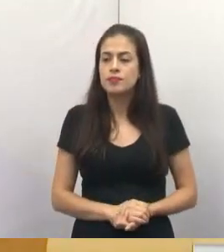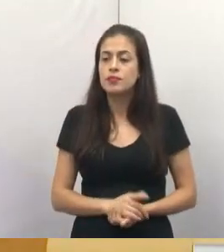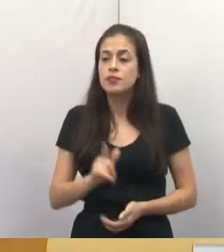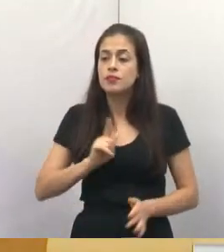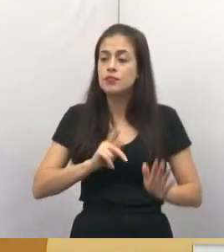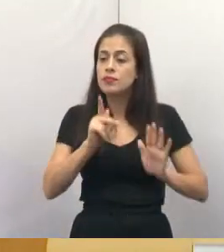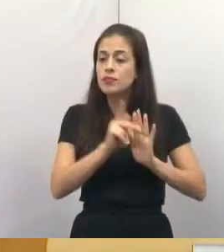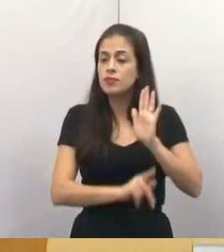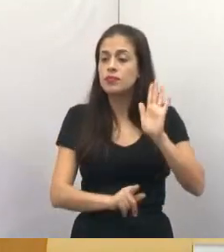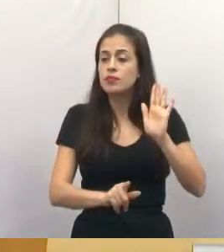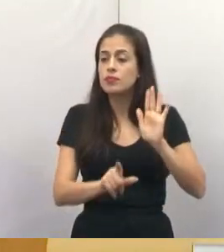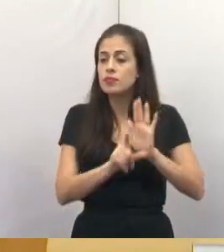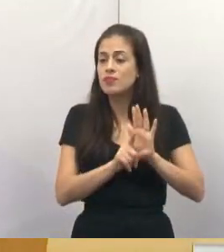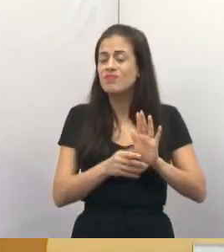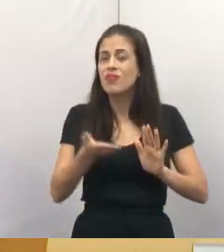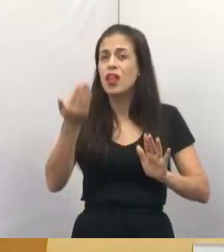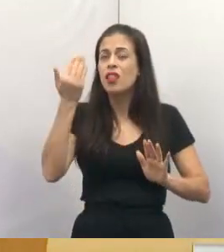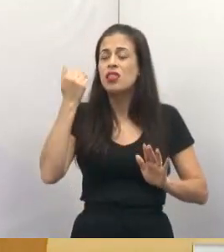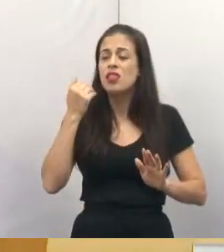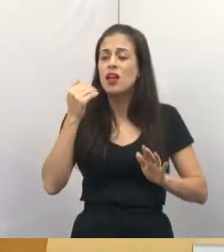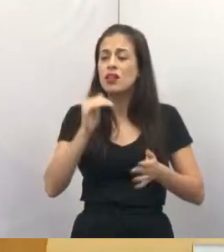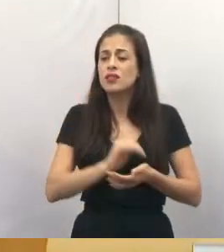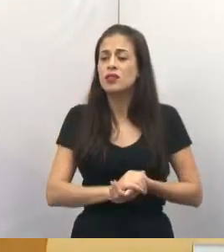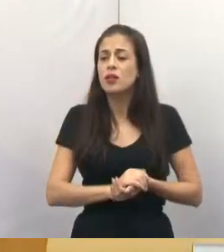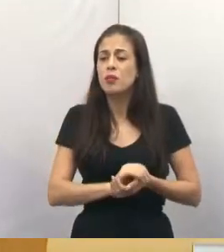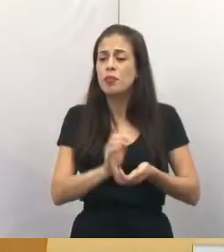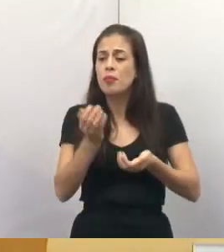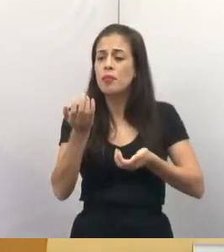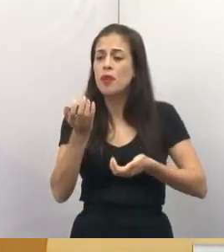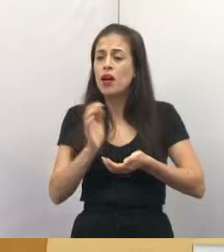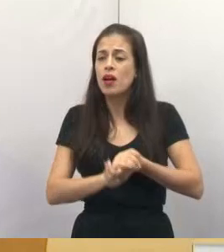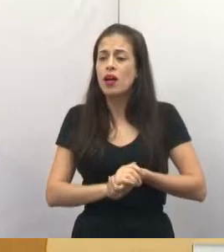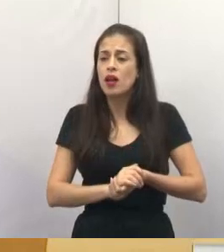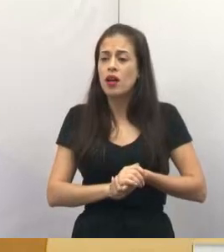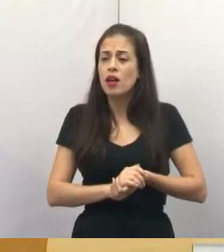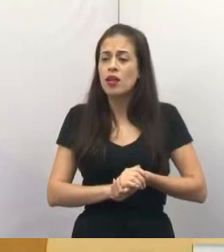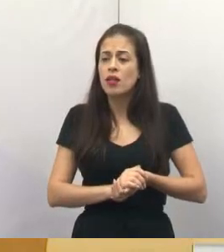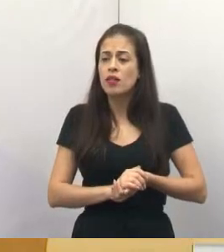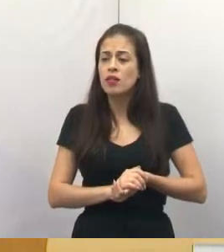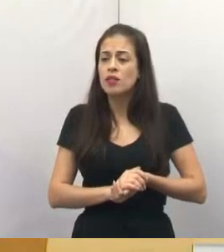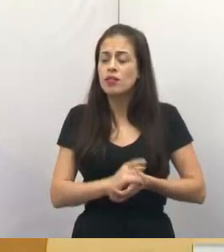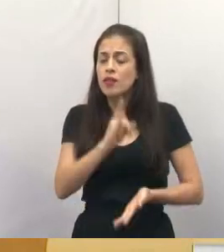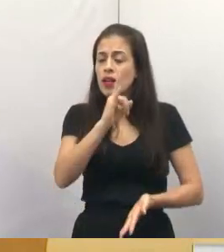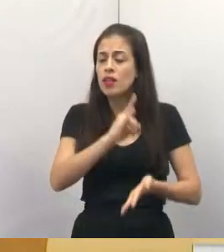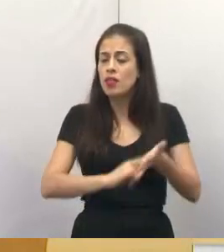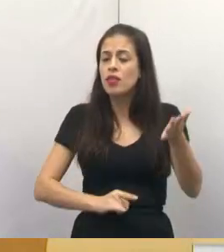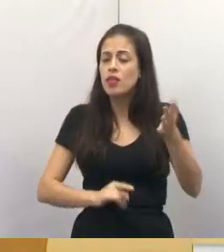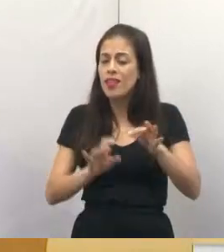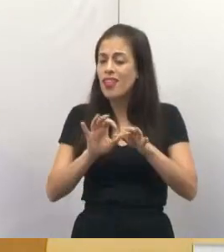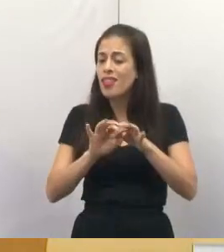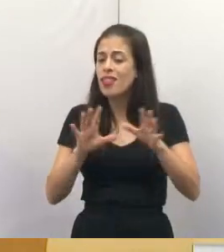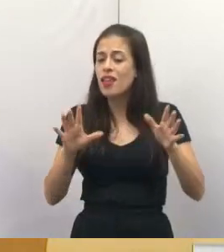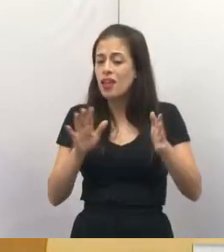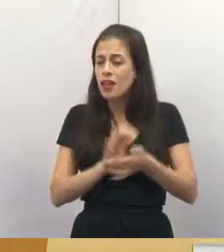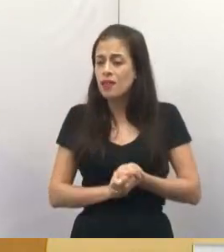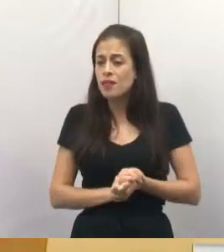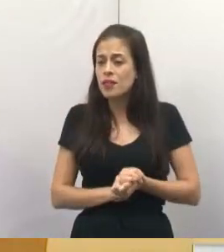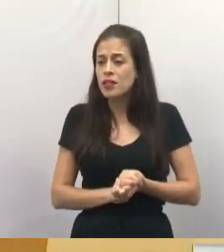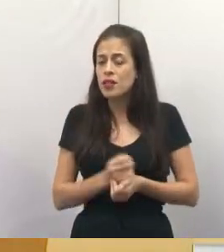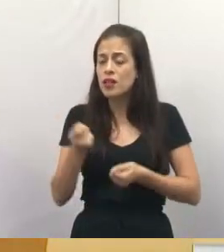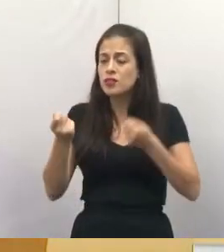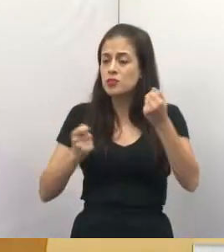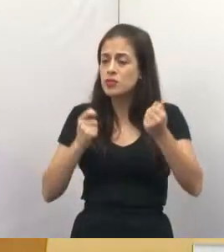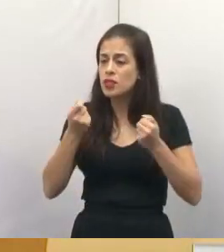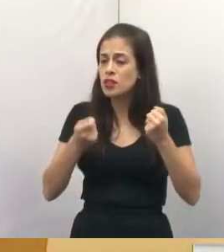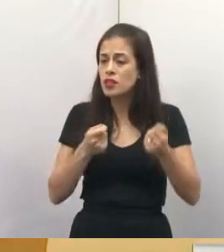no Supremo Tribunal Federal, que foi, Roninha, a lei da ficha limpa na administração municipal, que ninguém